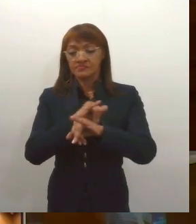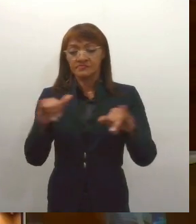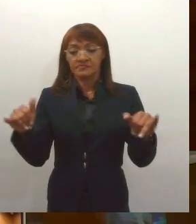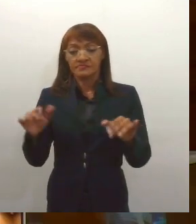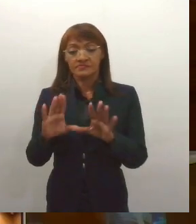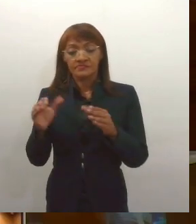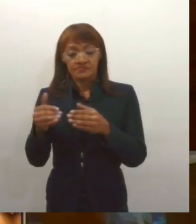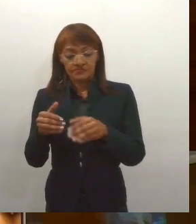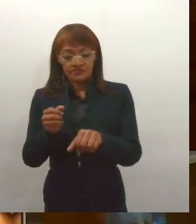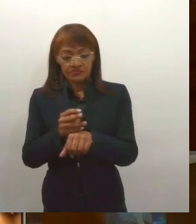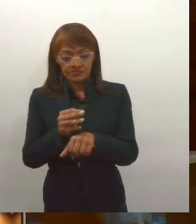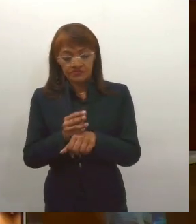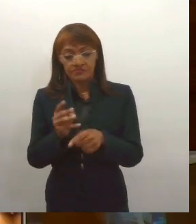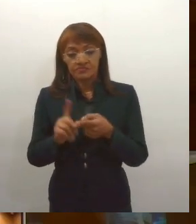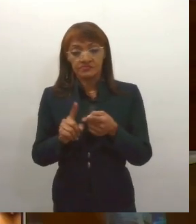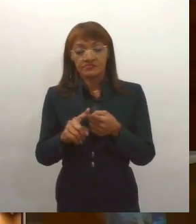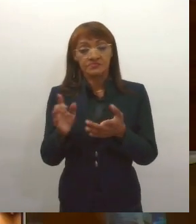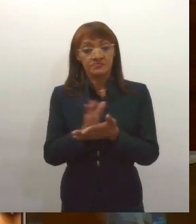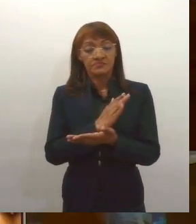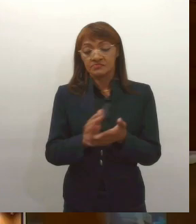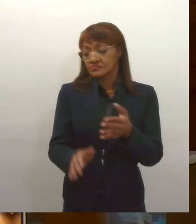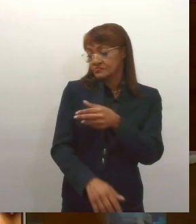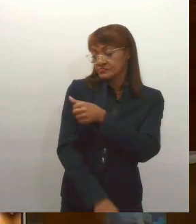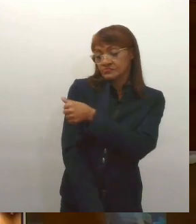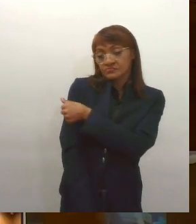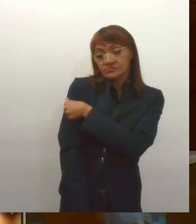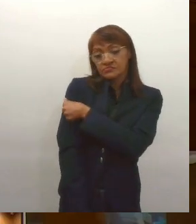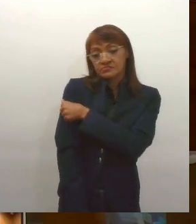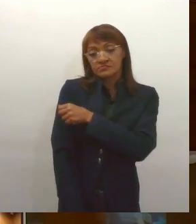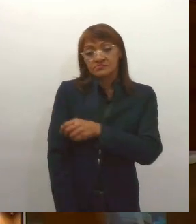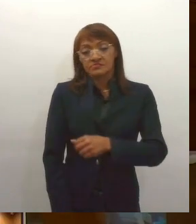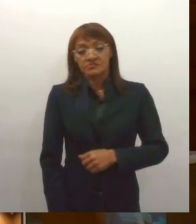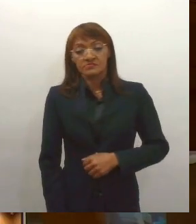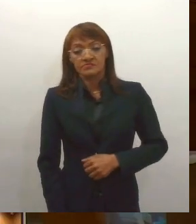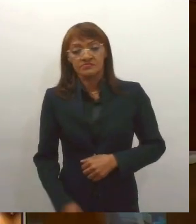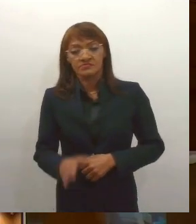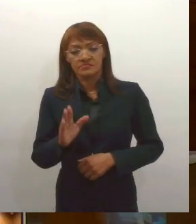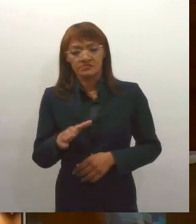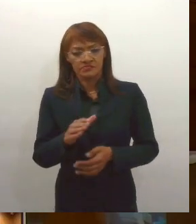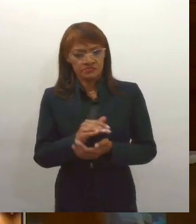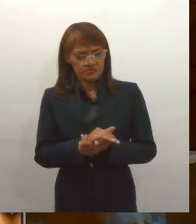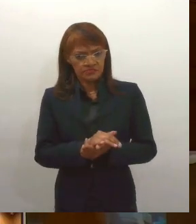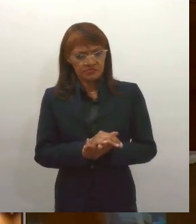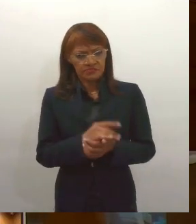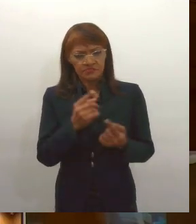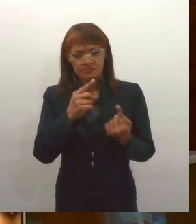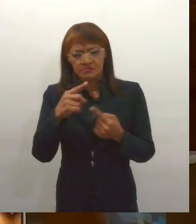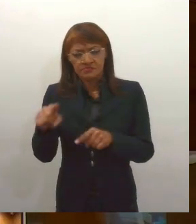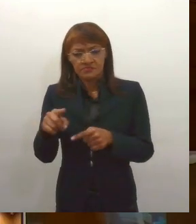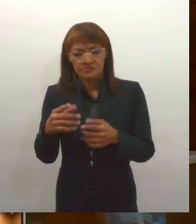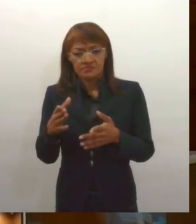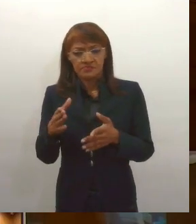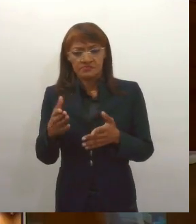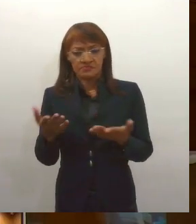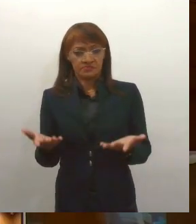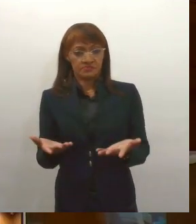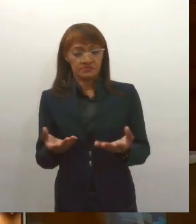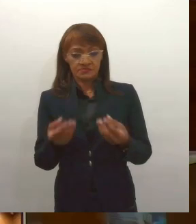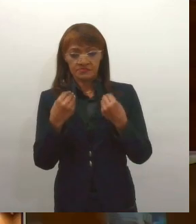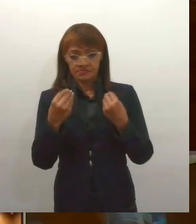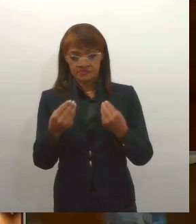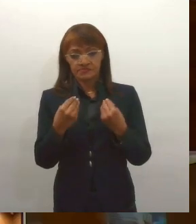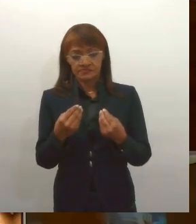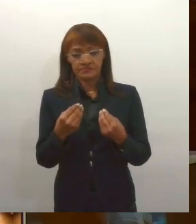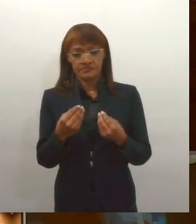instituição estavam destilando os discursos lgbtfóbicos e uma das ações que a a direção do